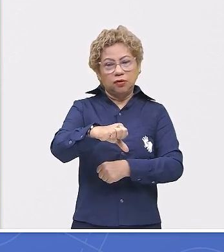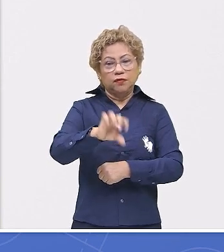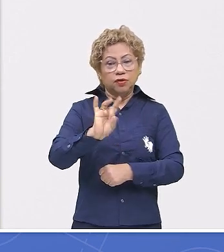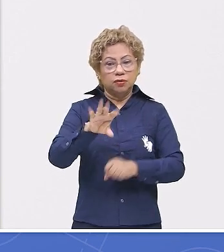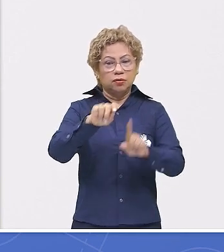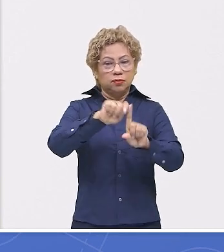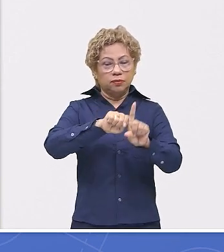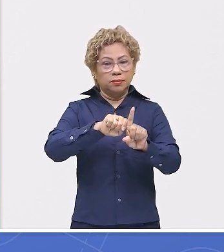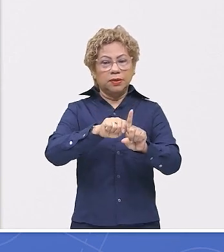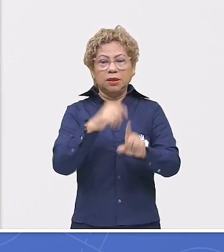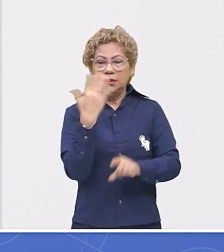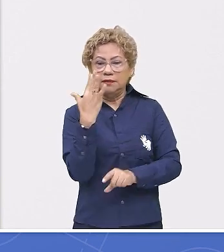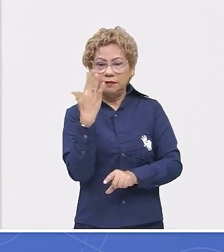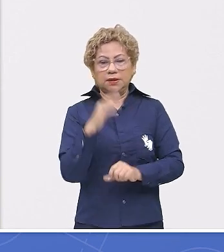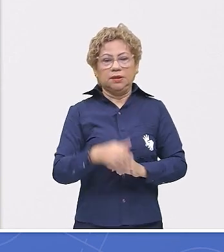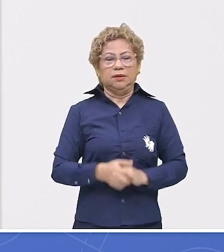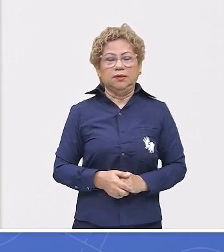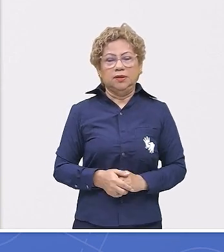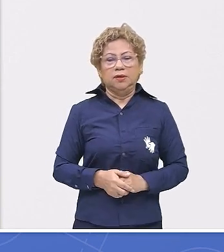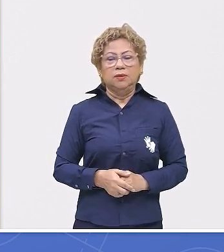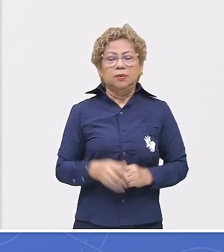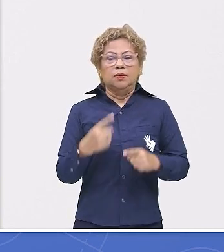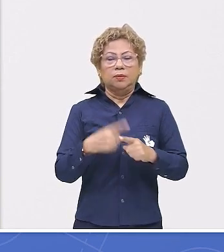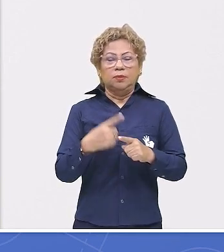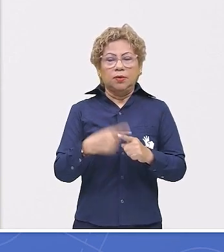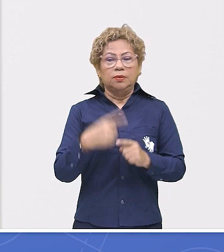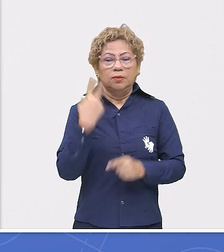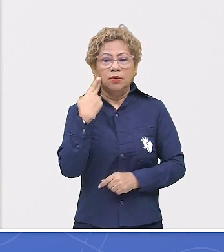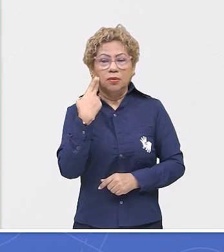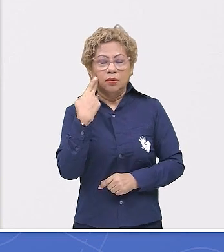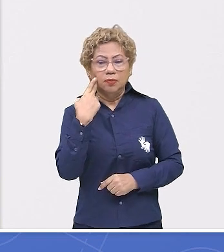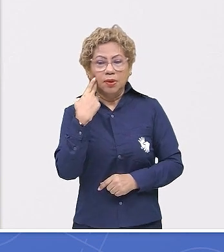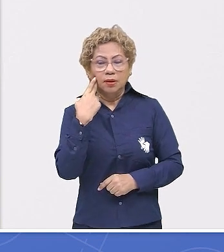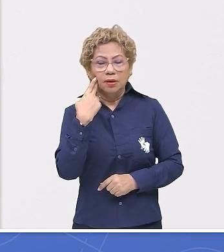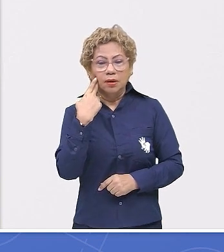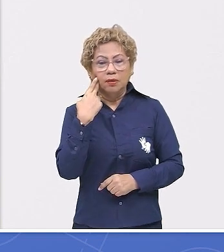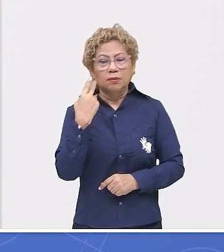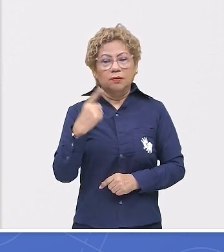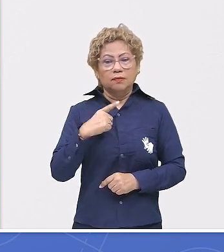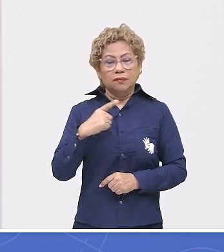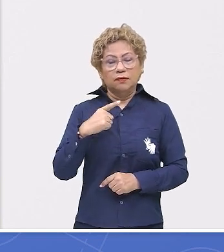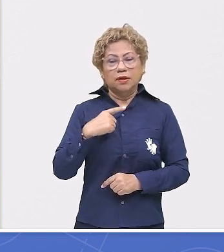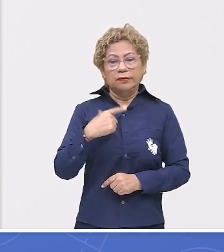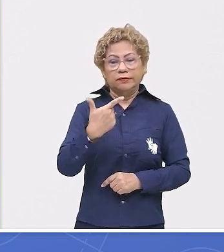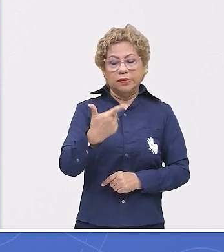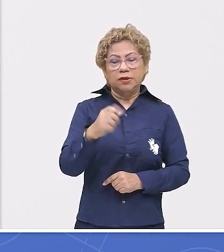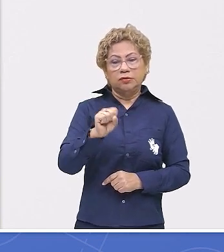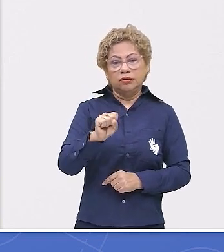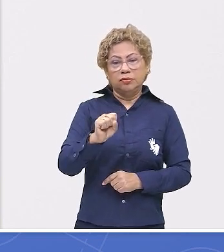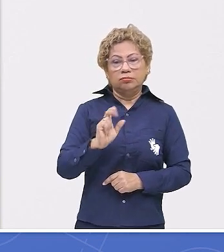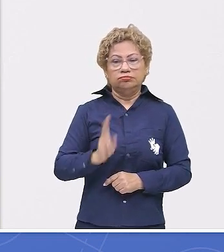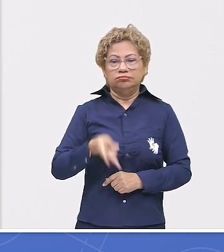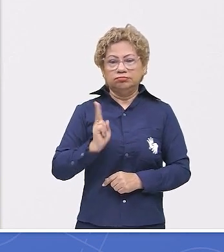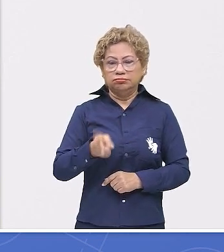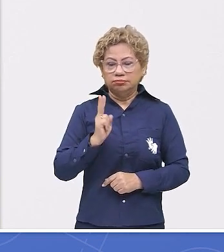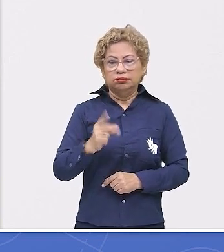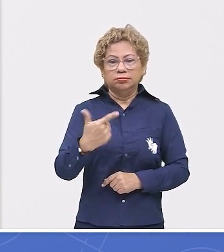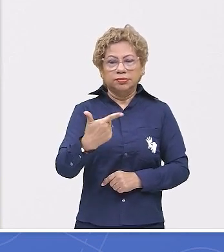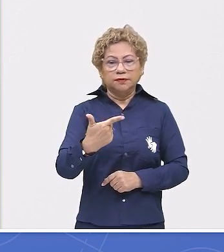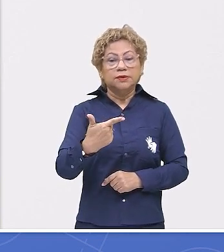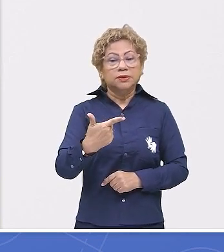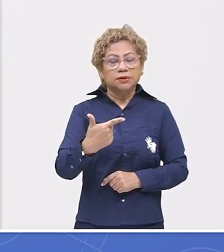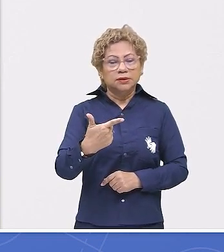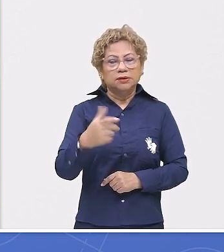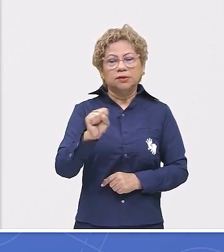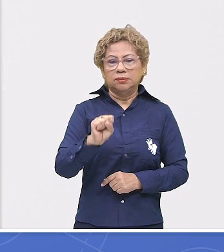dia 29. Normalmente, o ano bissexto ocorre junto com as Olimpíadas. No caso, seria ano passado, tá? Mas